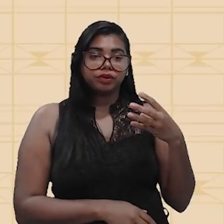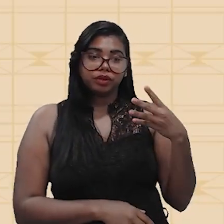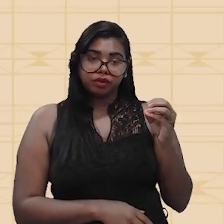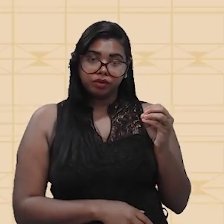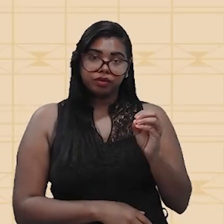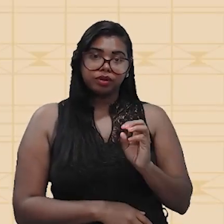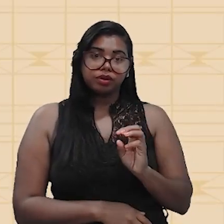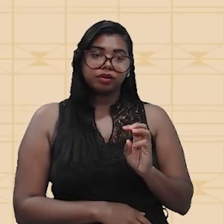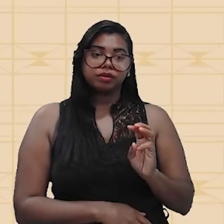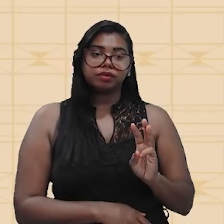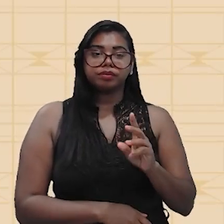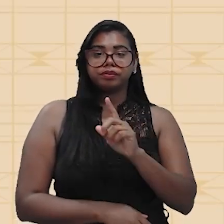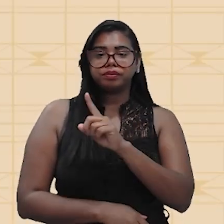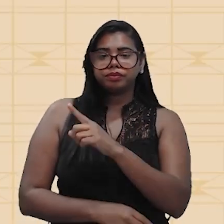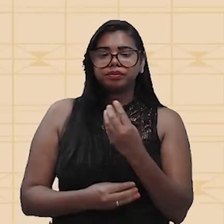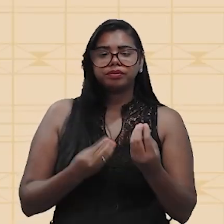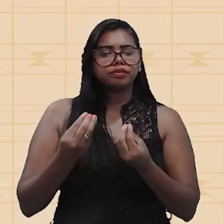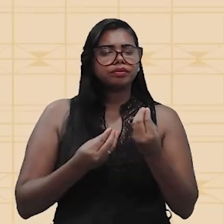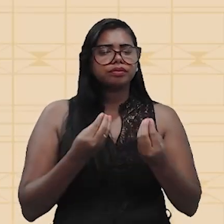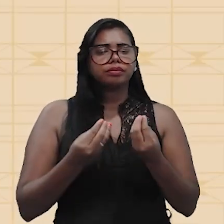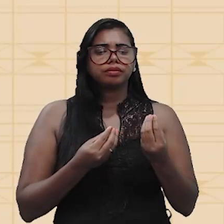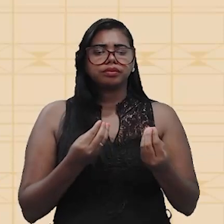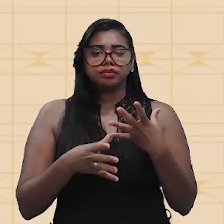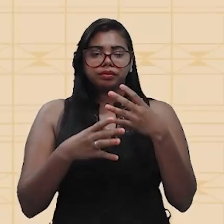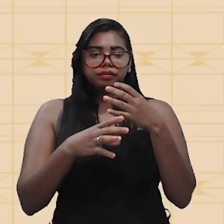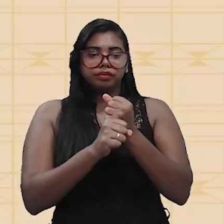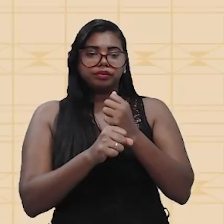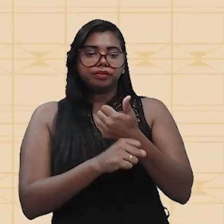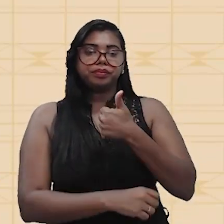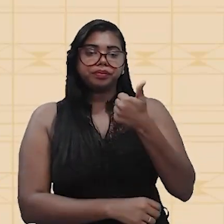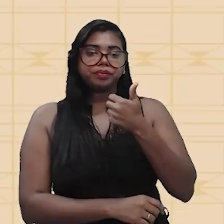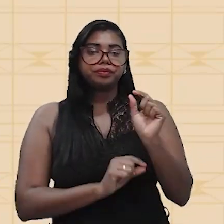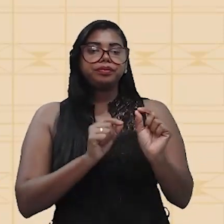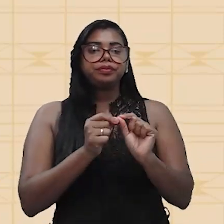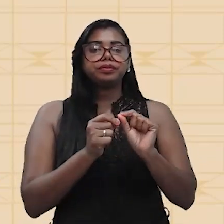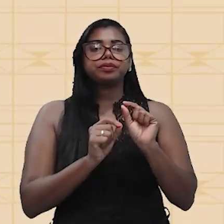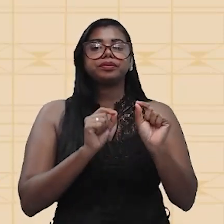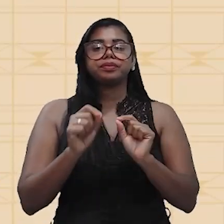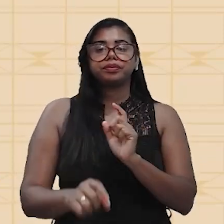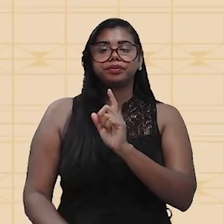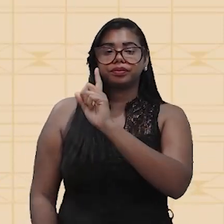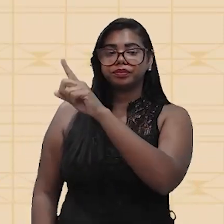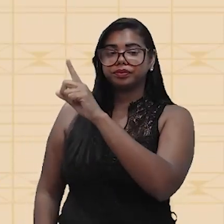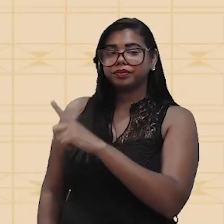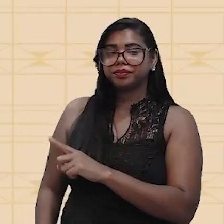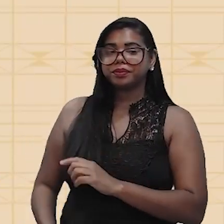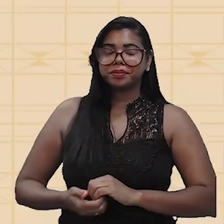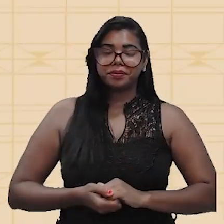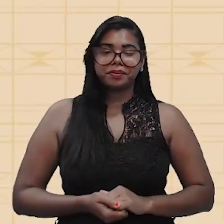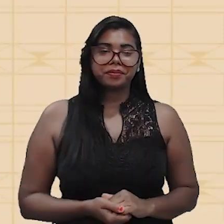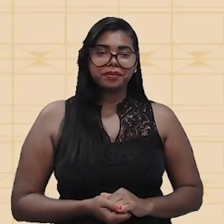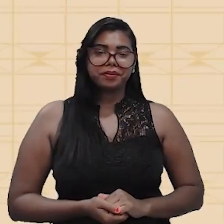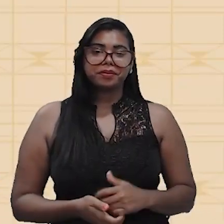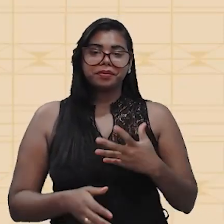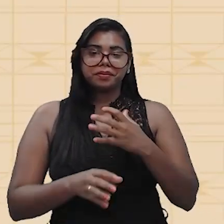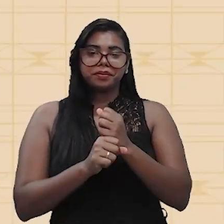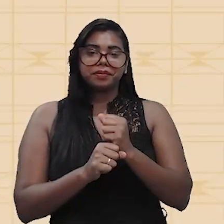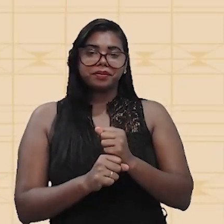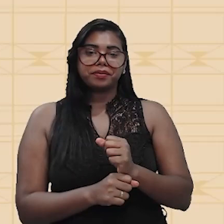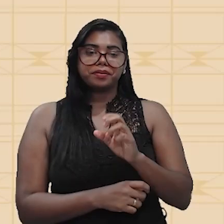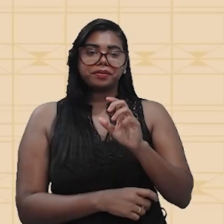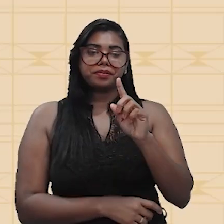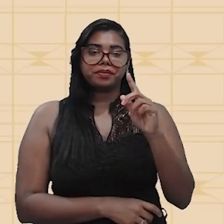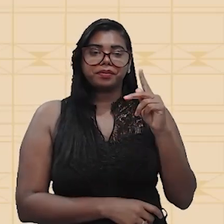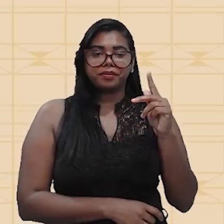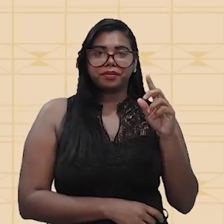gente calcula a potência dissipada? Primeiro vamos fazer o quê? O você ri. Vamos calcular a DDP dele. Lembre-se que em